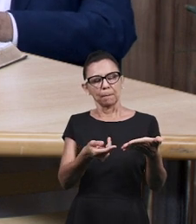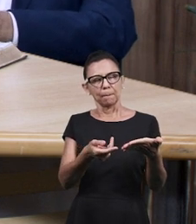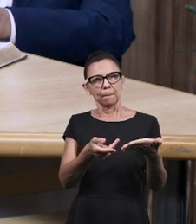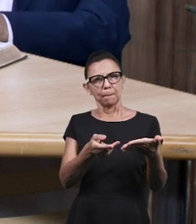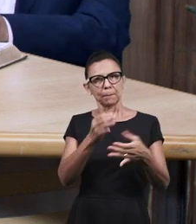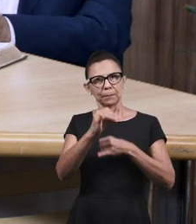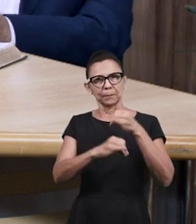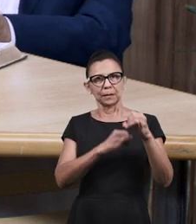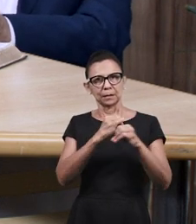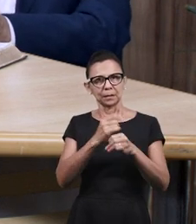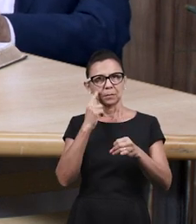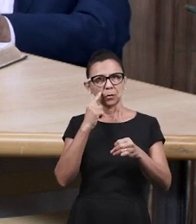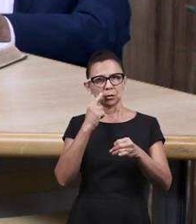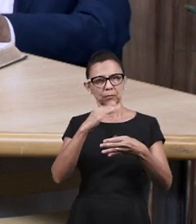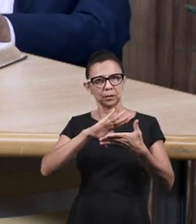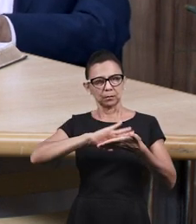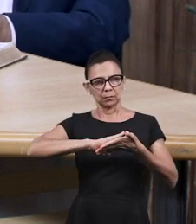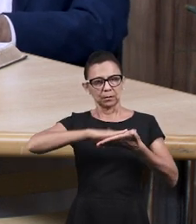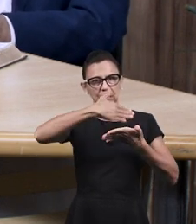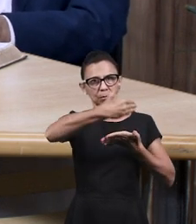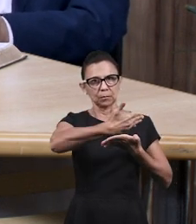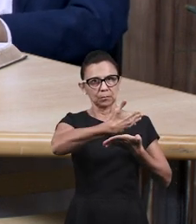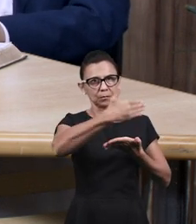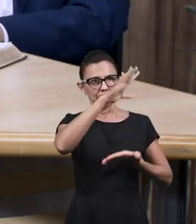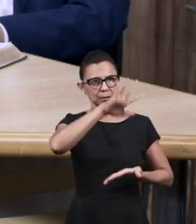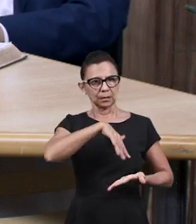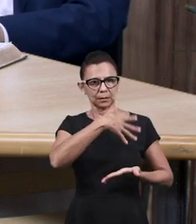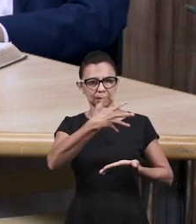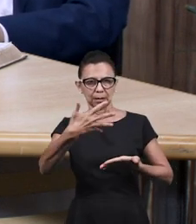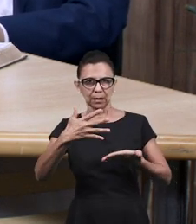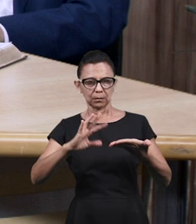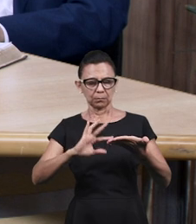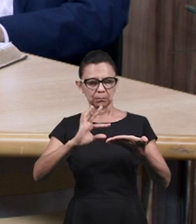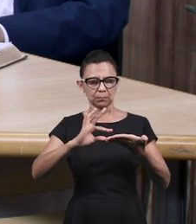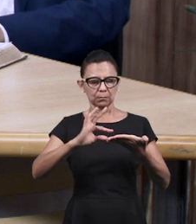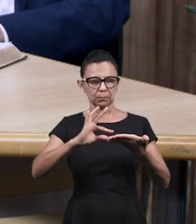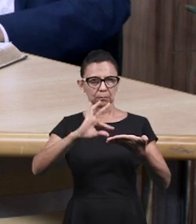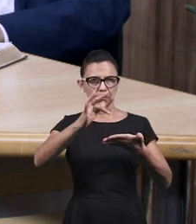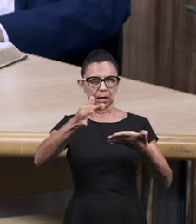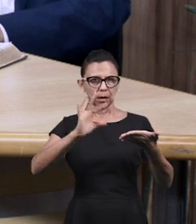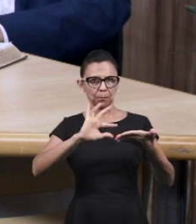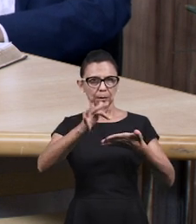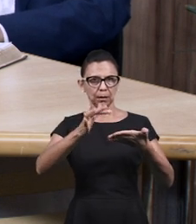dia. Então essa é a medida tempo, que é uma característica